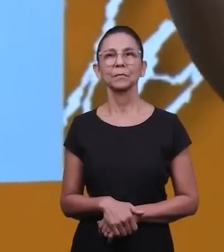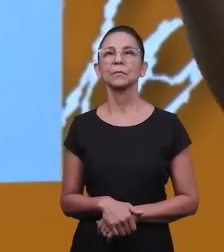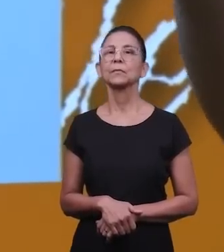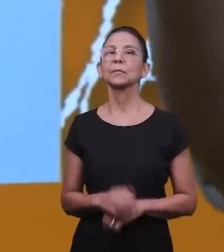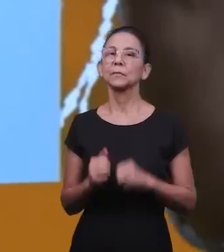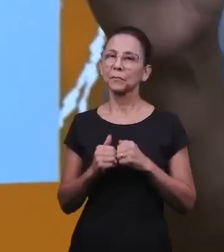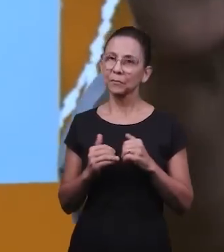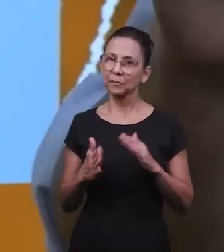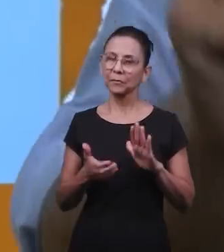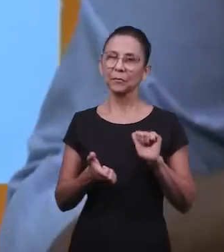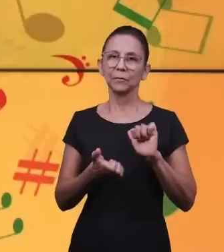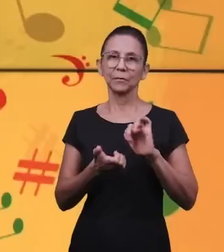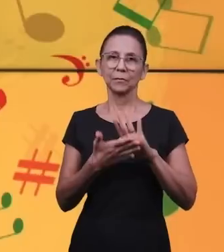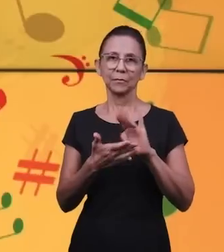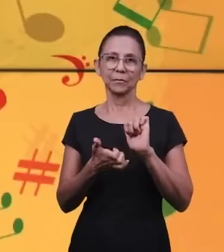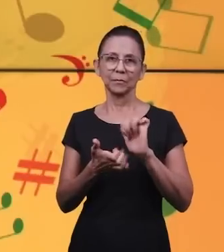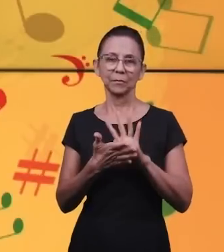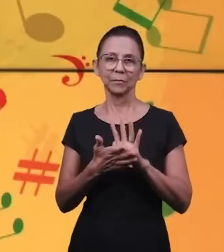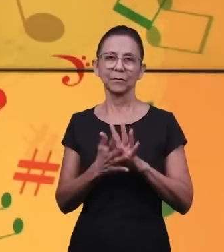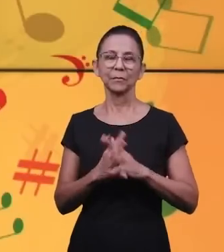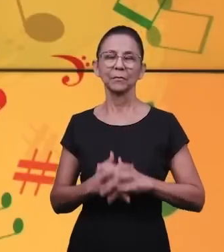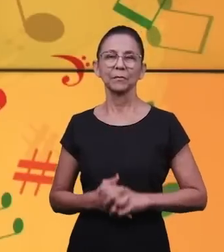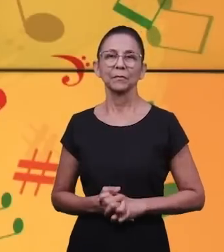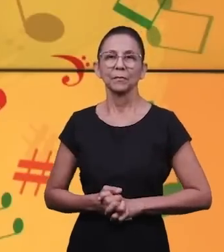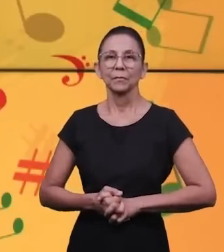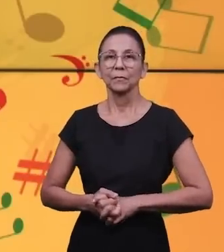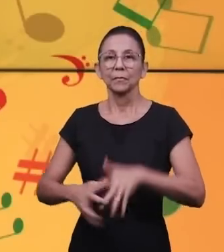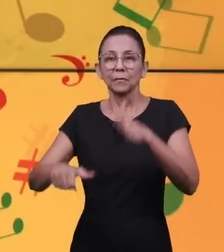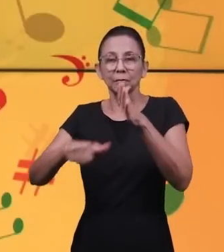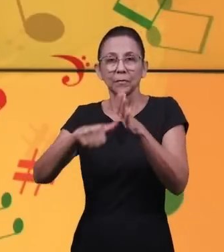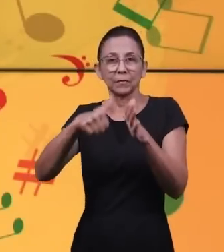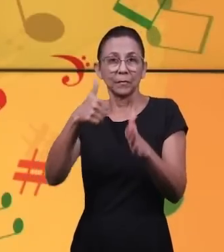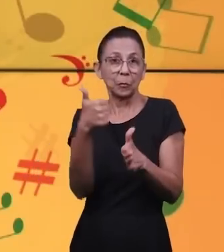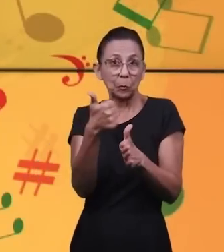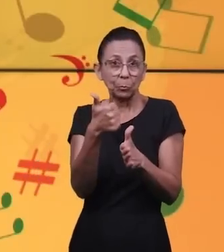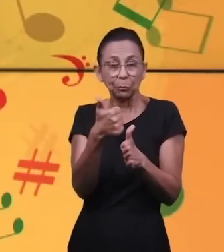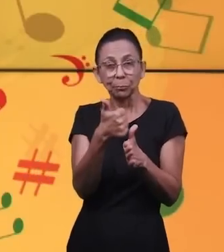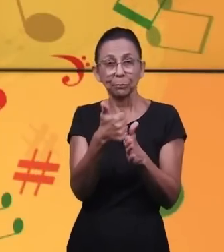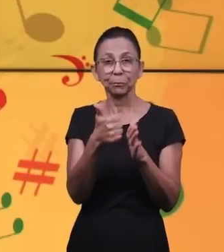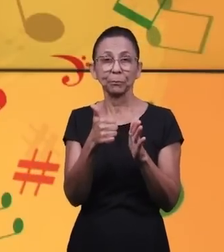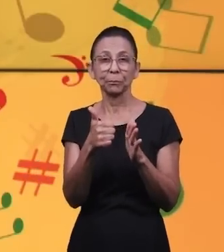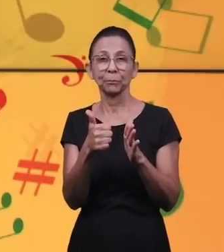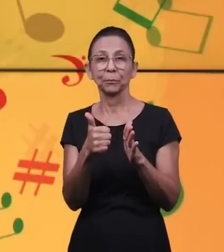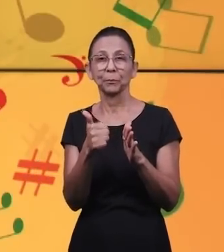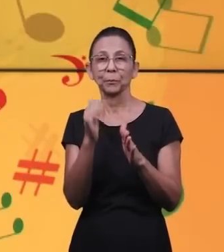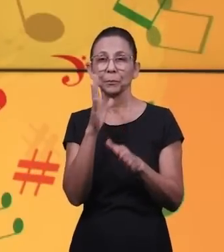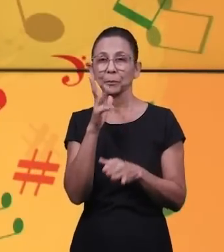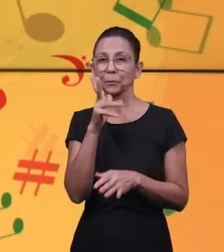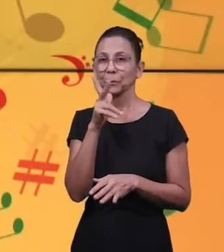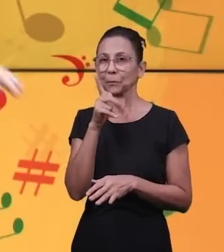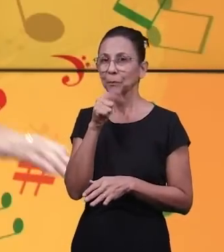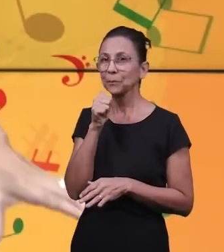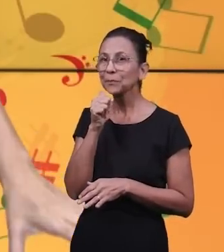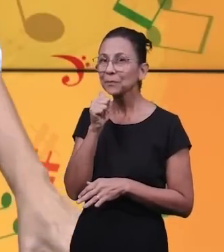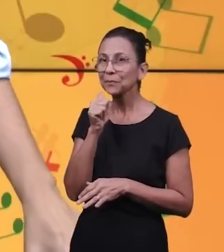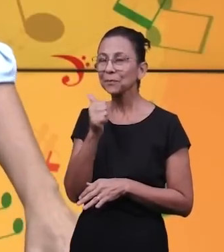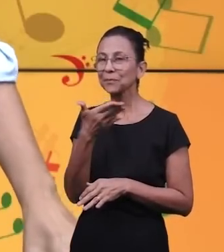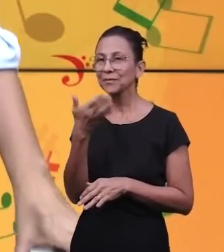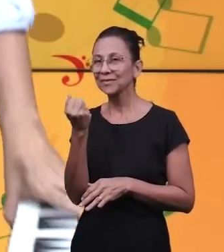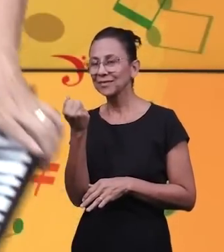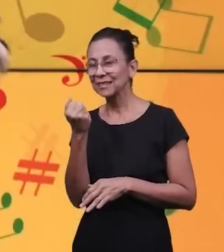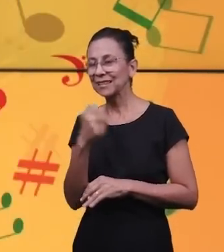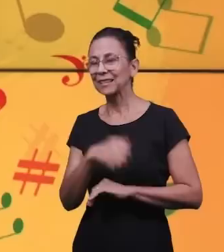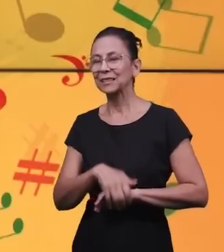Preparai-vos! Já vai iniciar o louvor. Agora, essa primeira vez, eu vou tocar bem devagar. Vamos